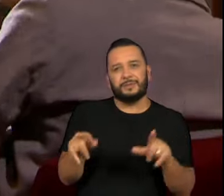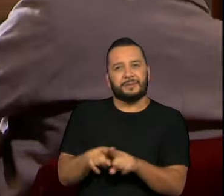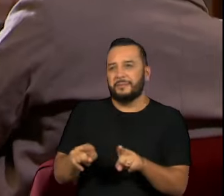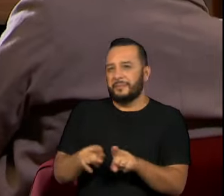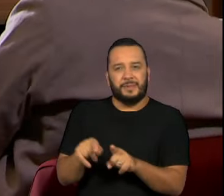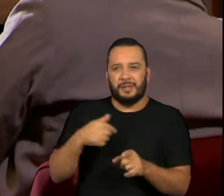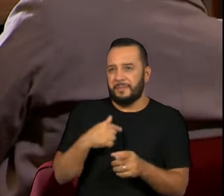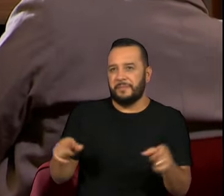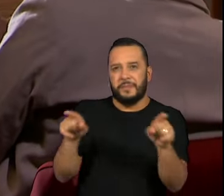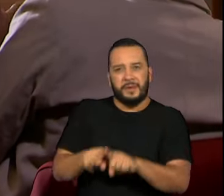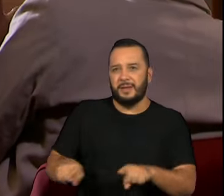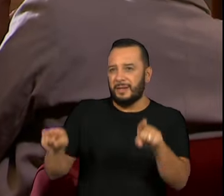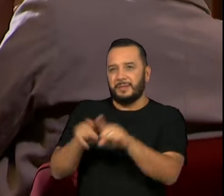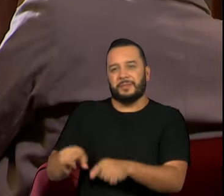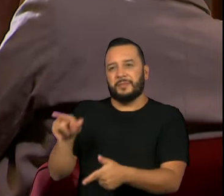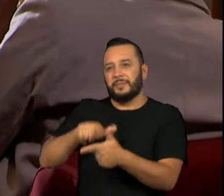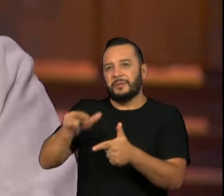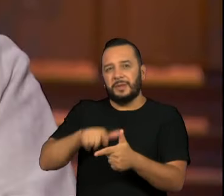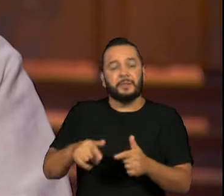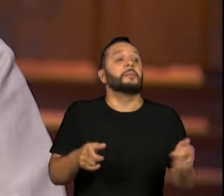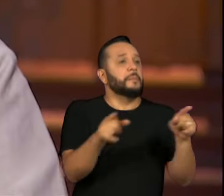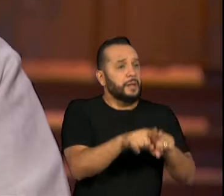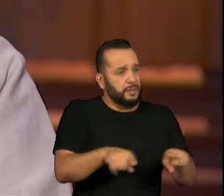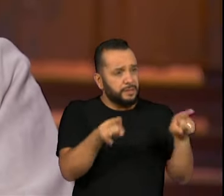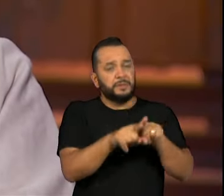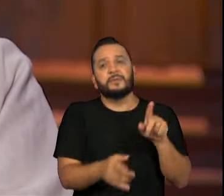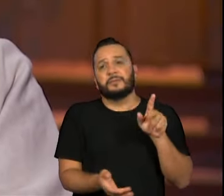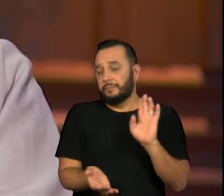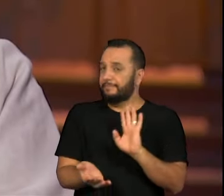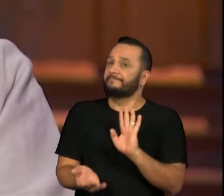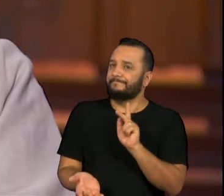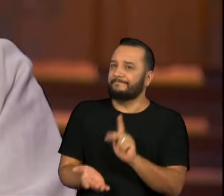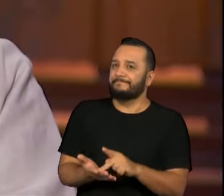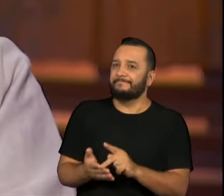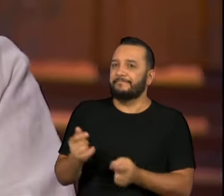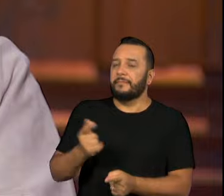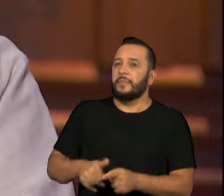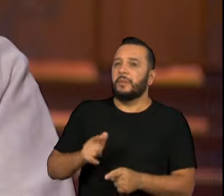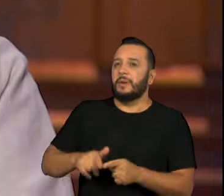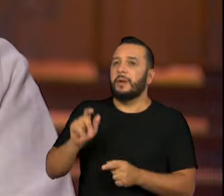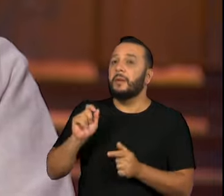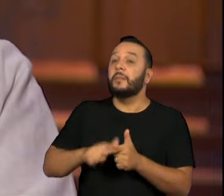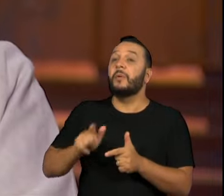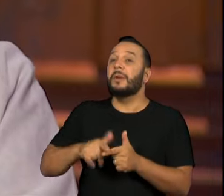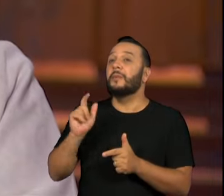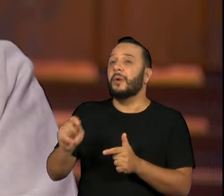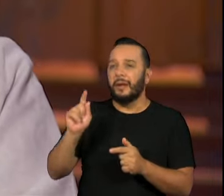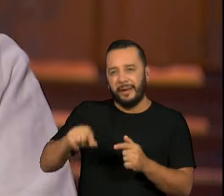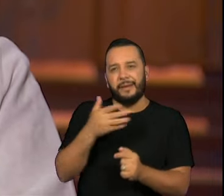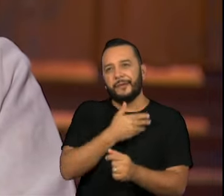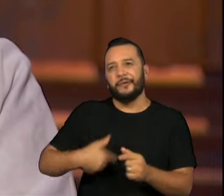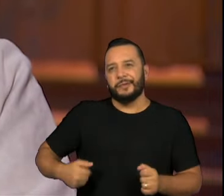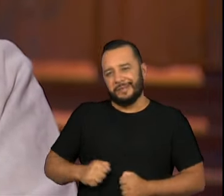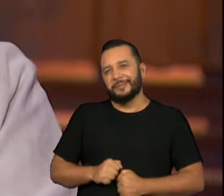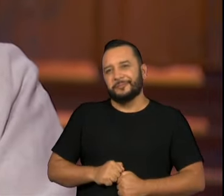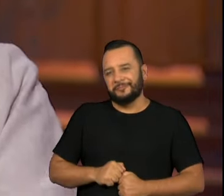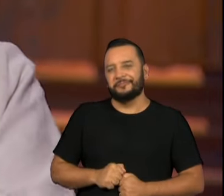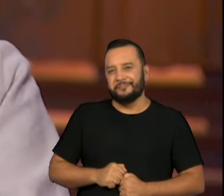continua a mesma utility mas é porque o que o grande problema é esse o que essa administração representa